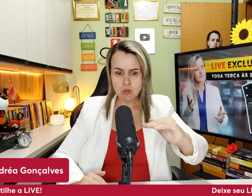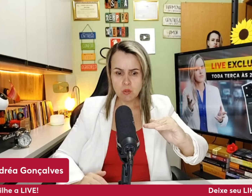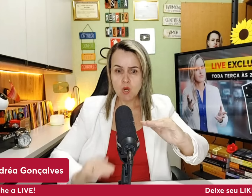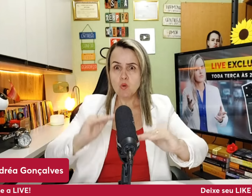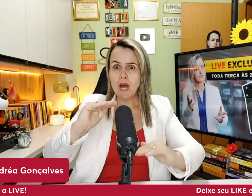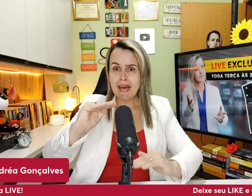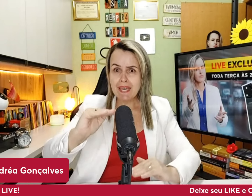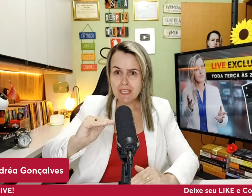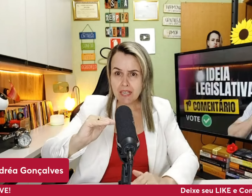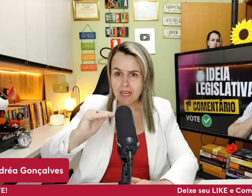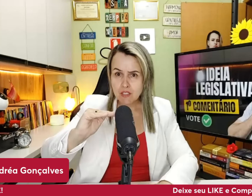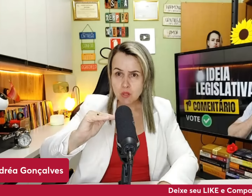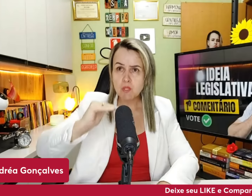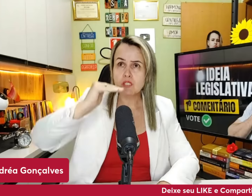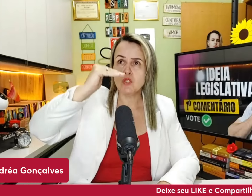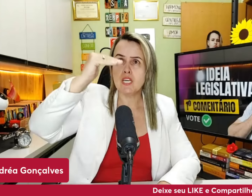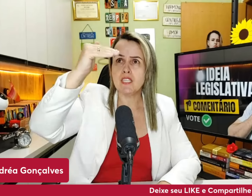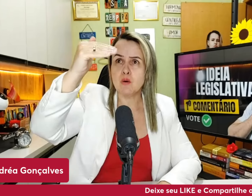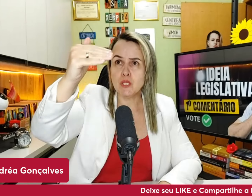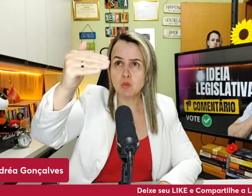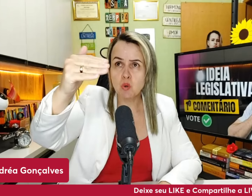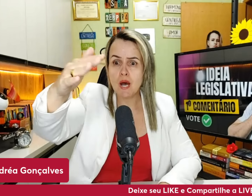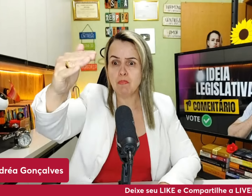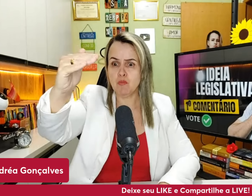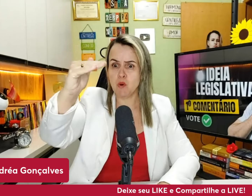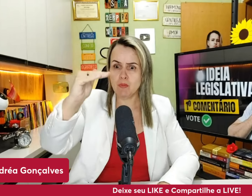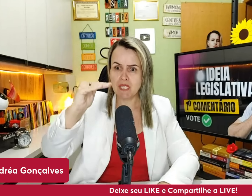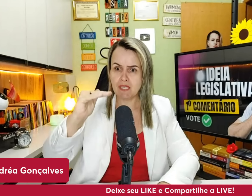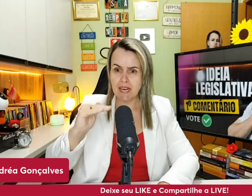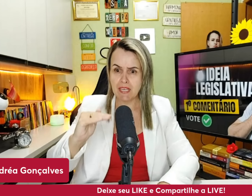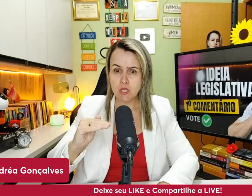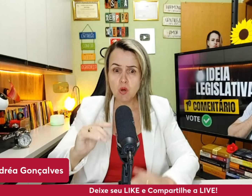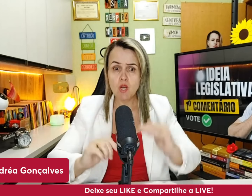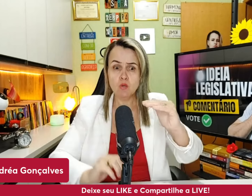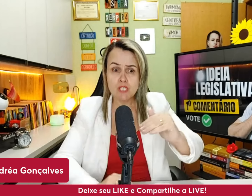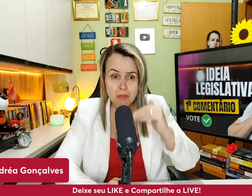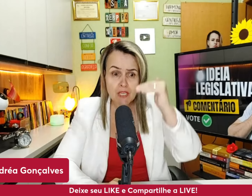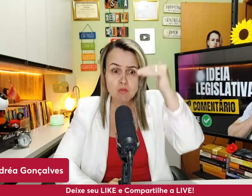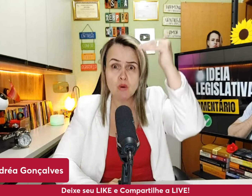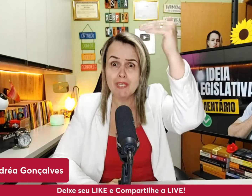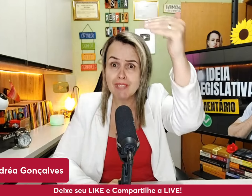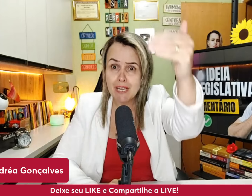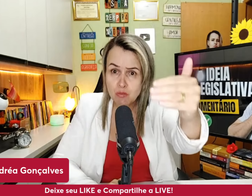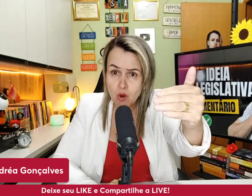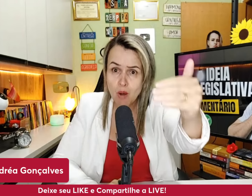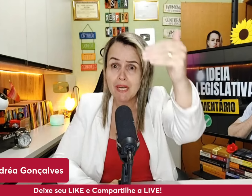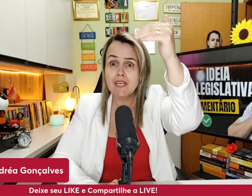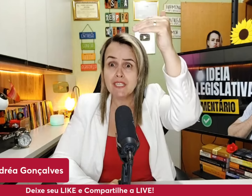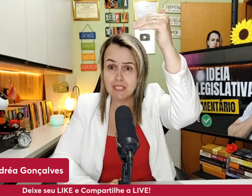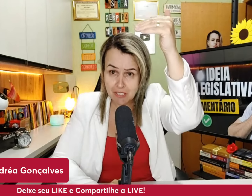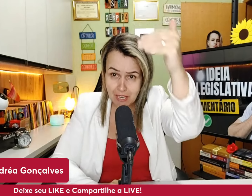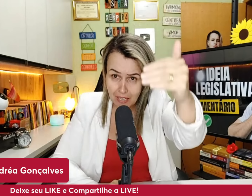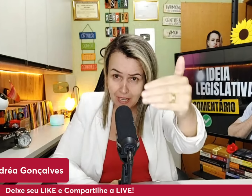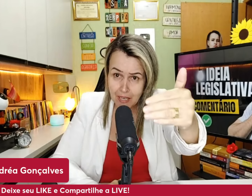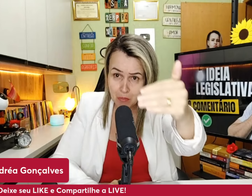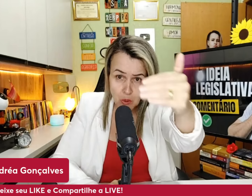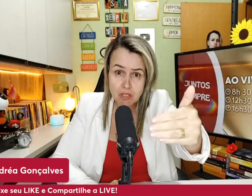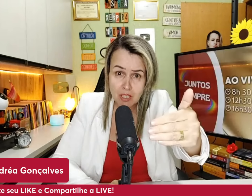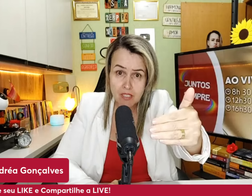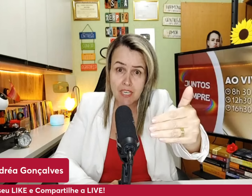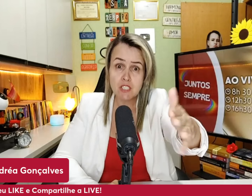caiu o a renda a distribuição de renda Aumentou a pobreza caiu os empregos aumentaram de forma eh